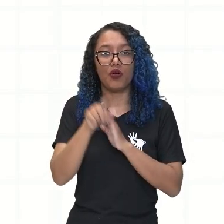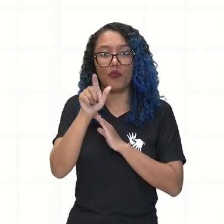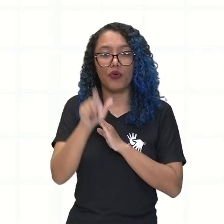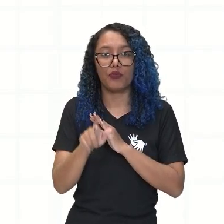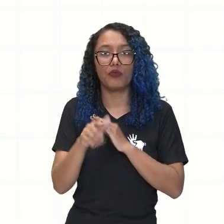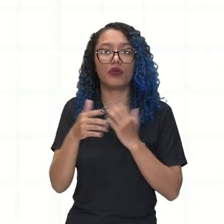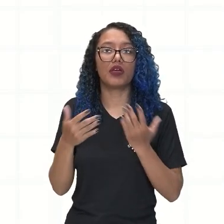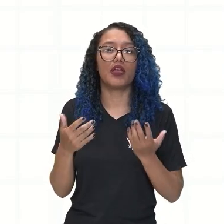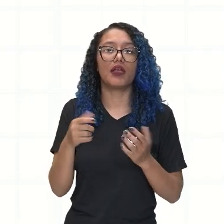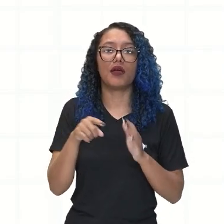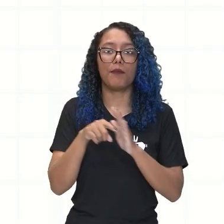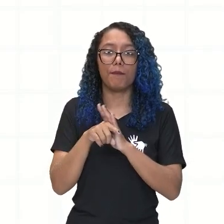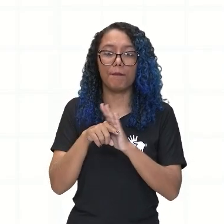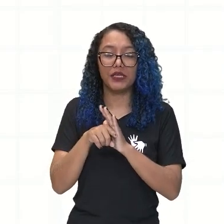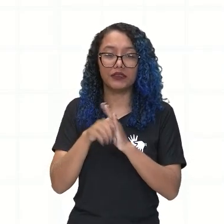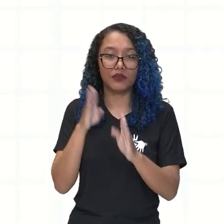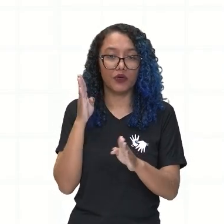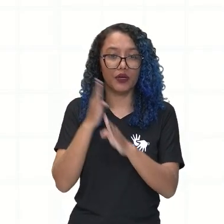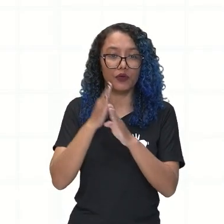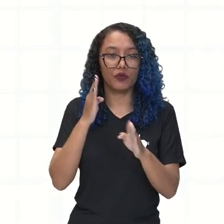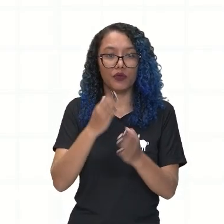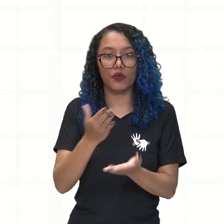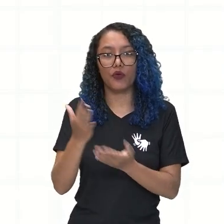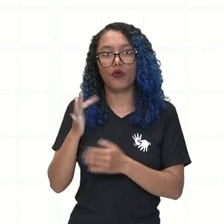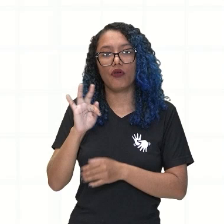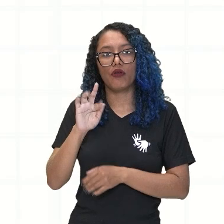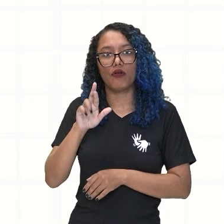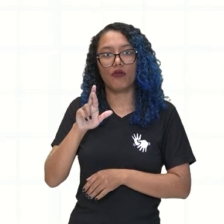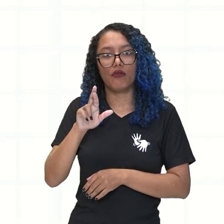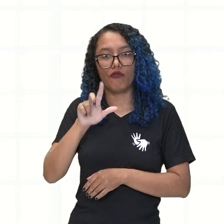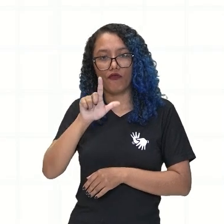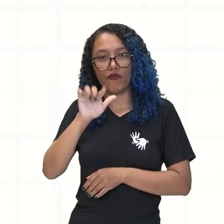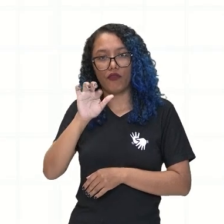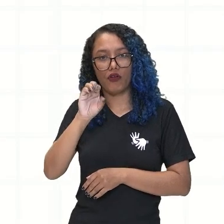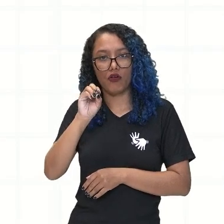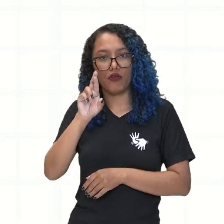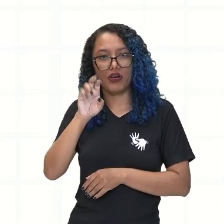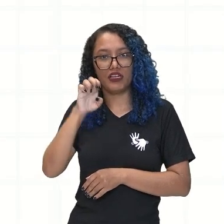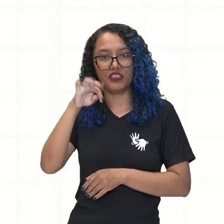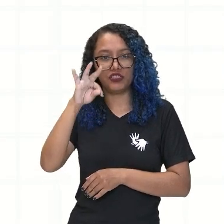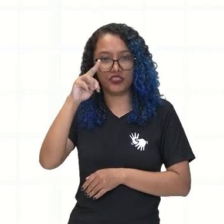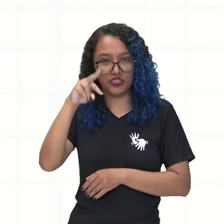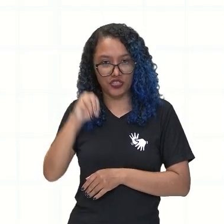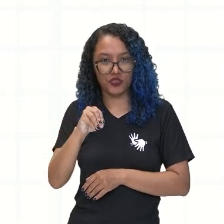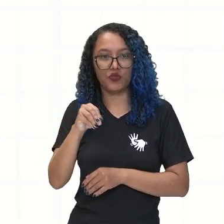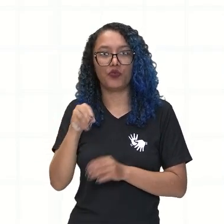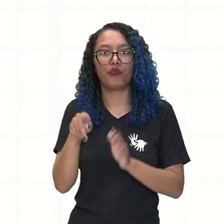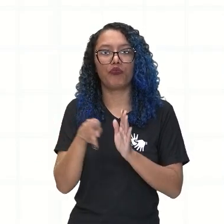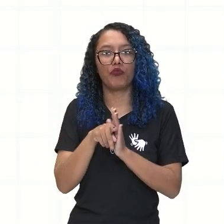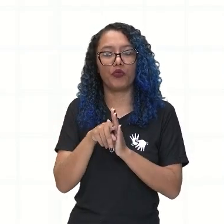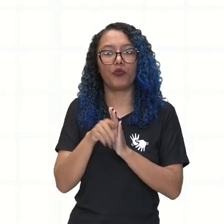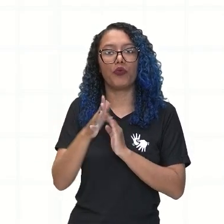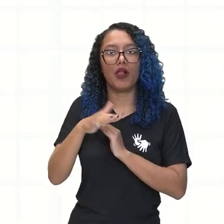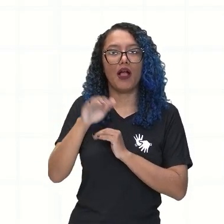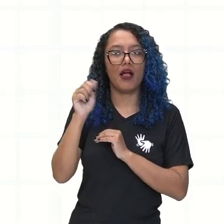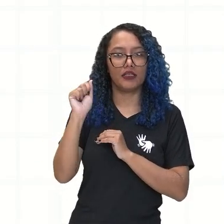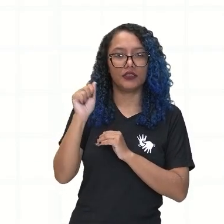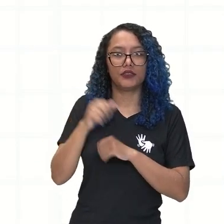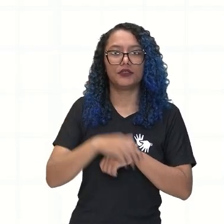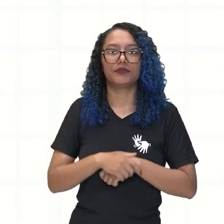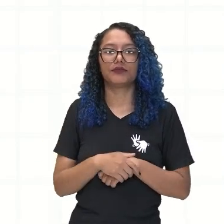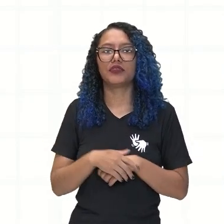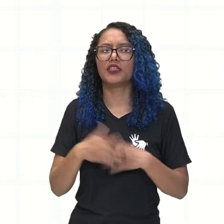descoberta, o Florentino Ameghino, importante paleontólogo argentino. Desde então foram encontradas muitas novas